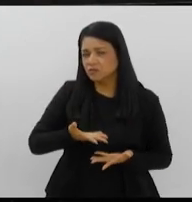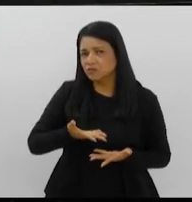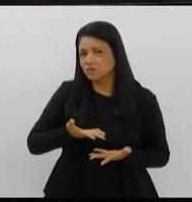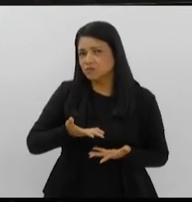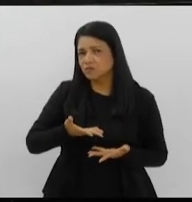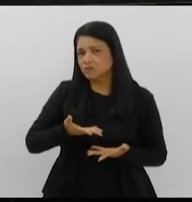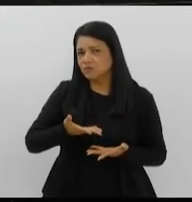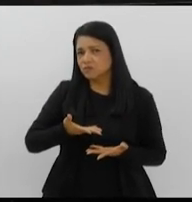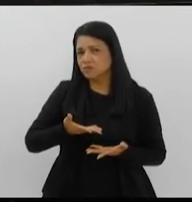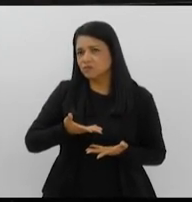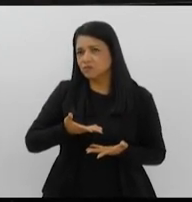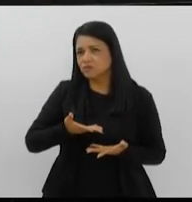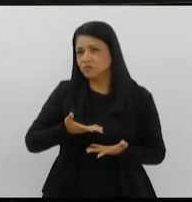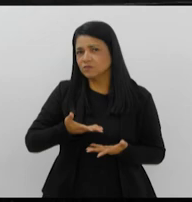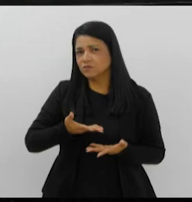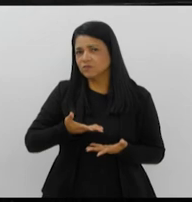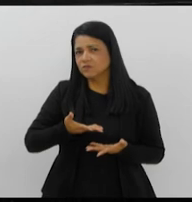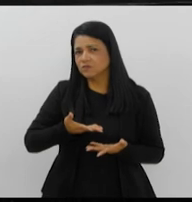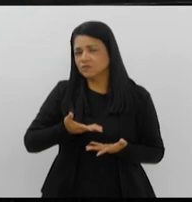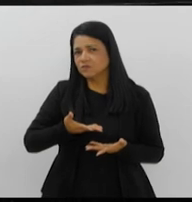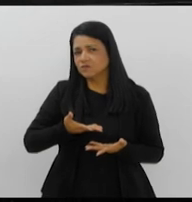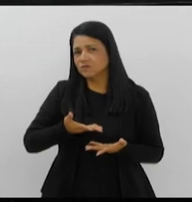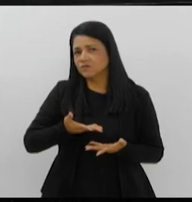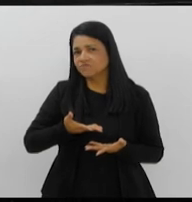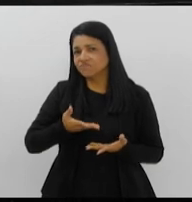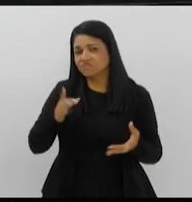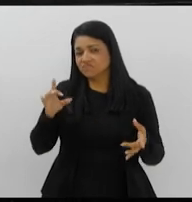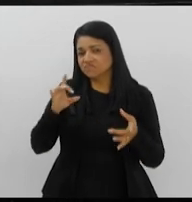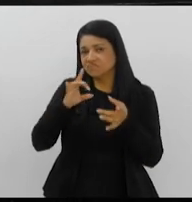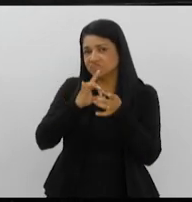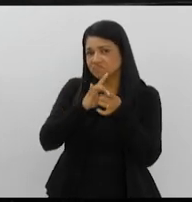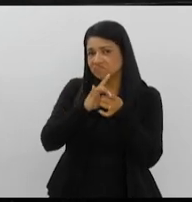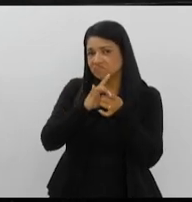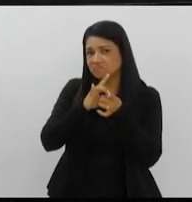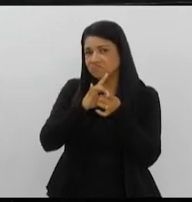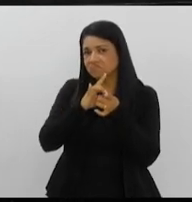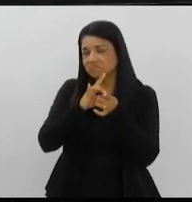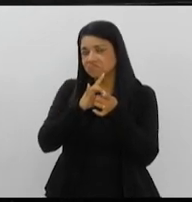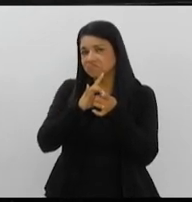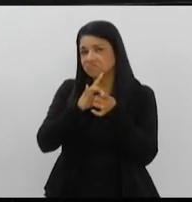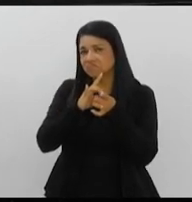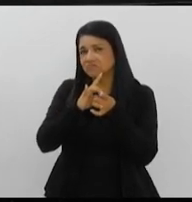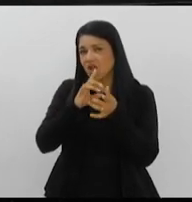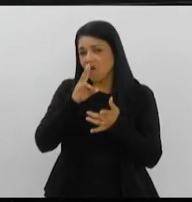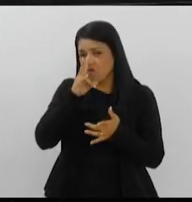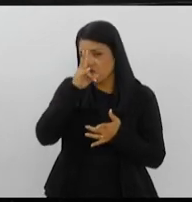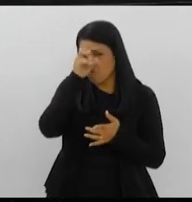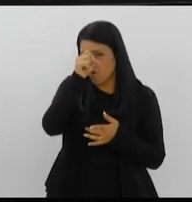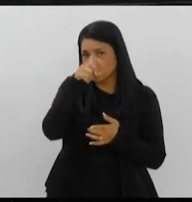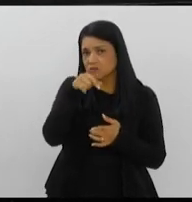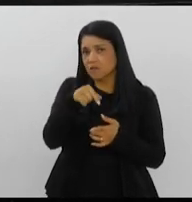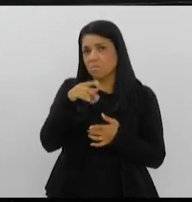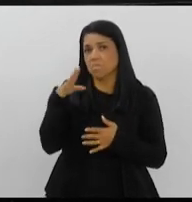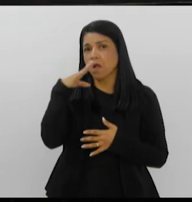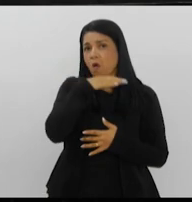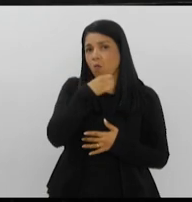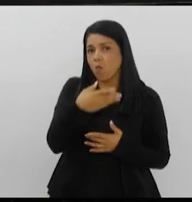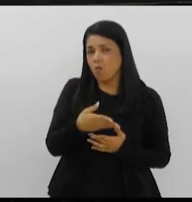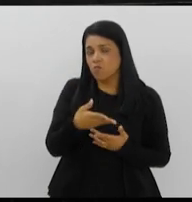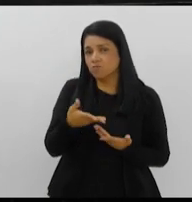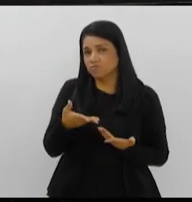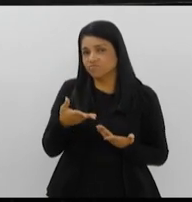o discurso do ódio se associa às forças do mal, se